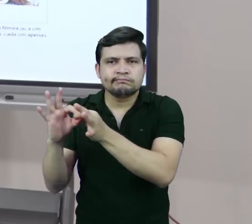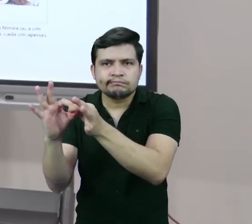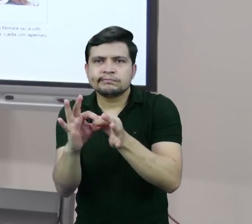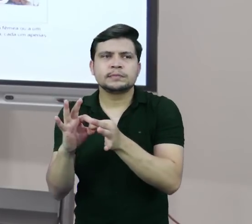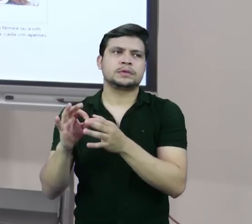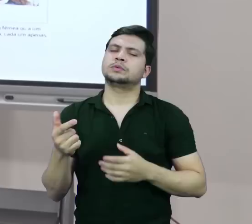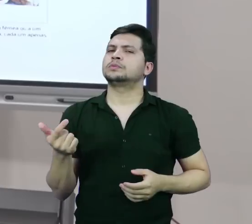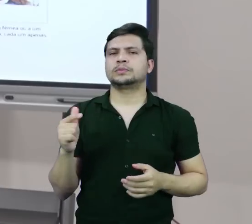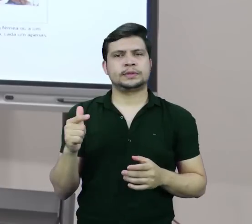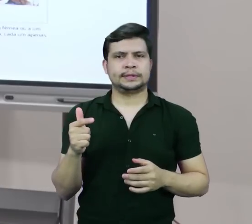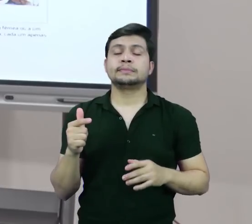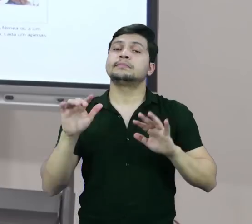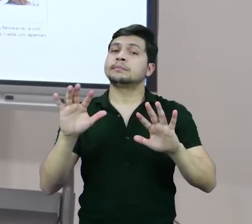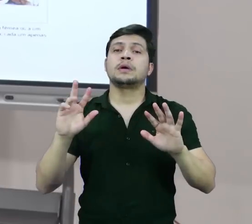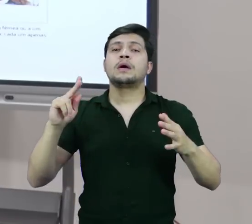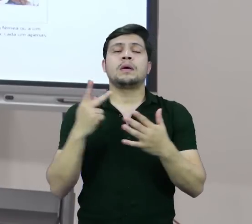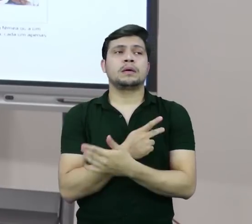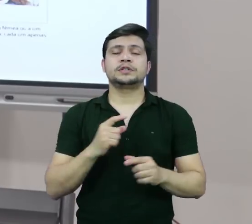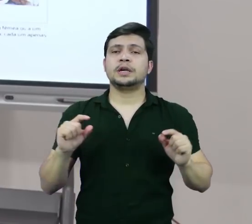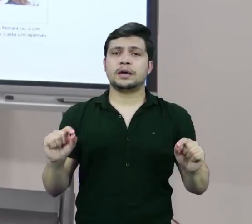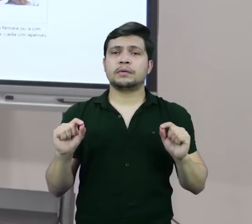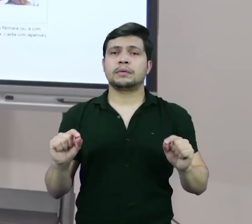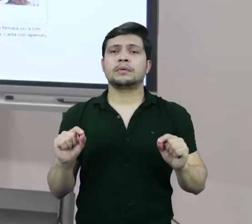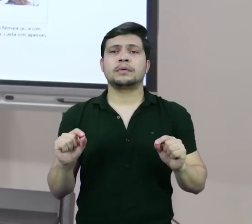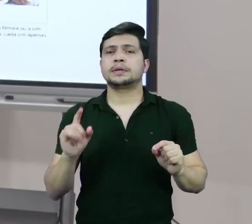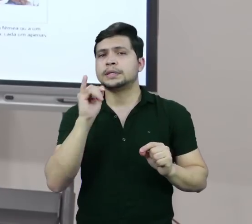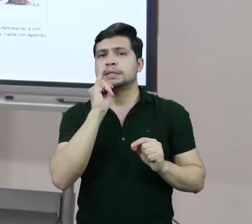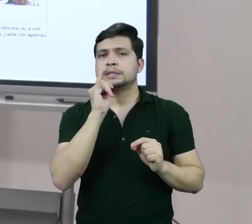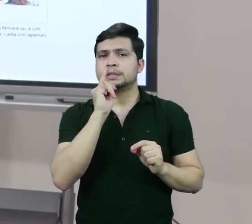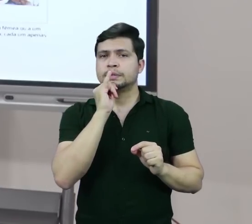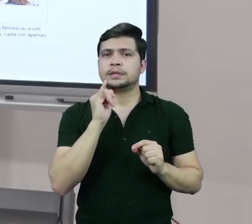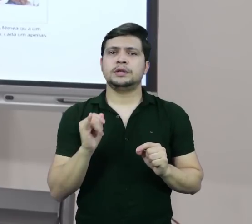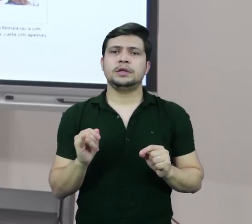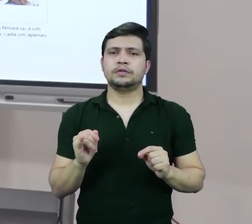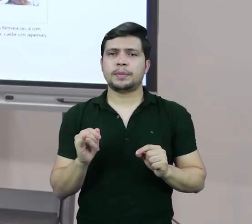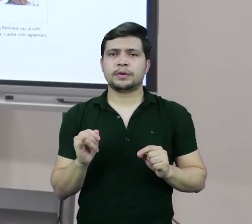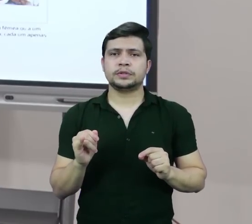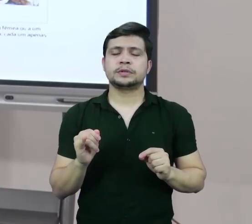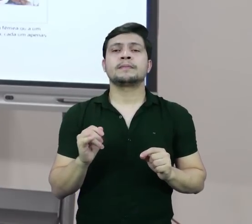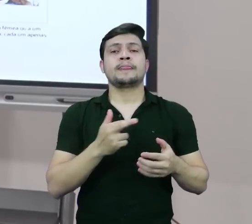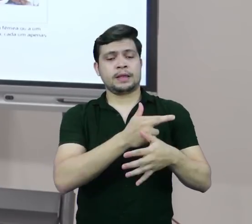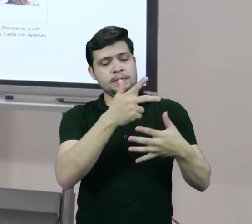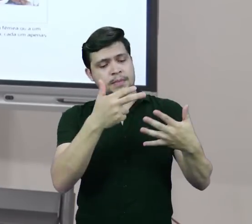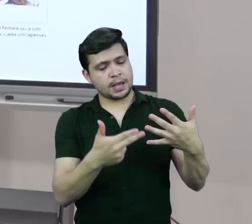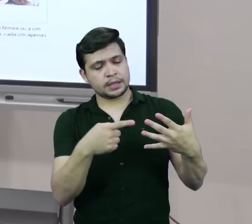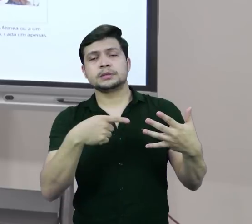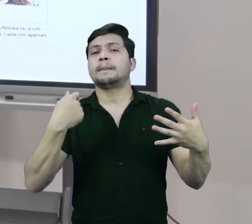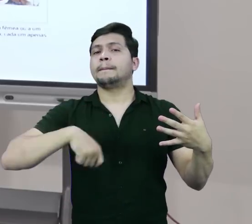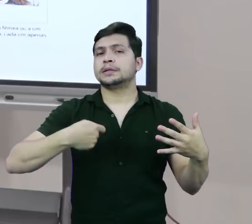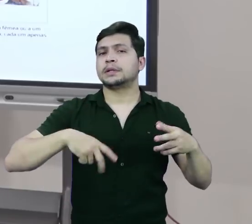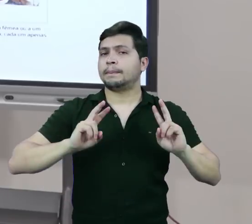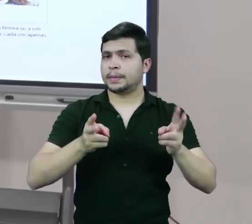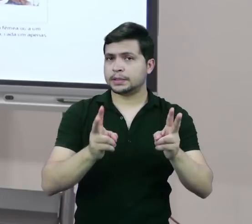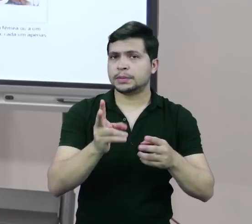competição intraespecífica, quando seres vivos de mesma espécie que competem por alimento e energia. Isso serve para